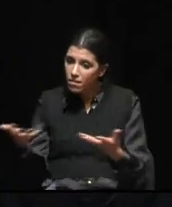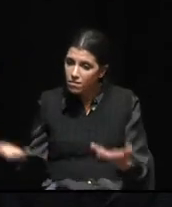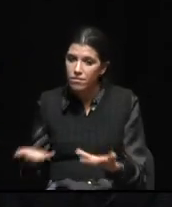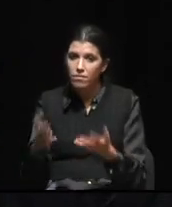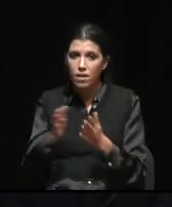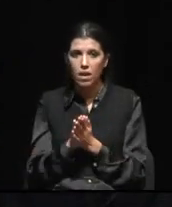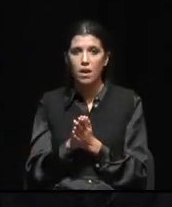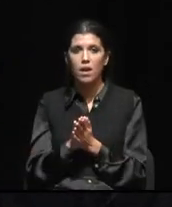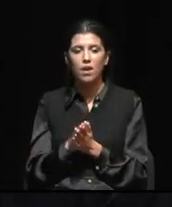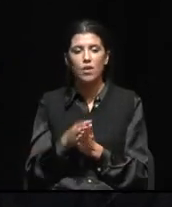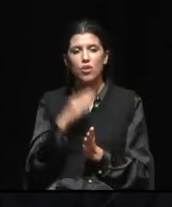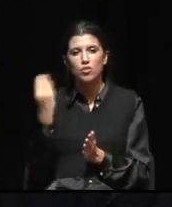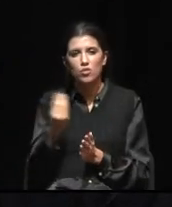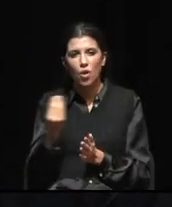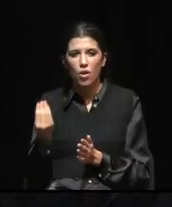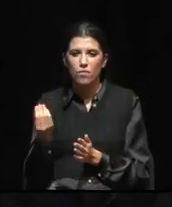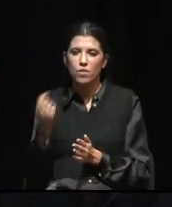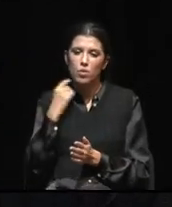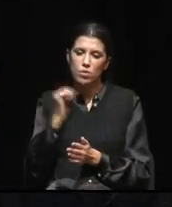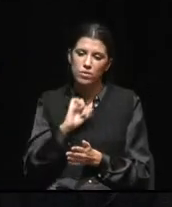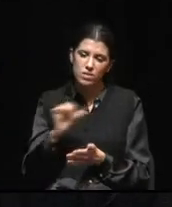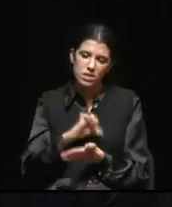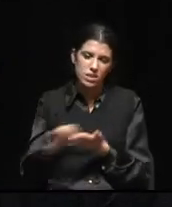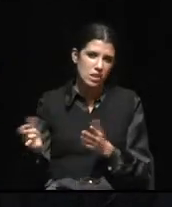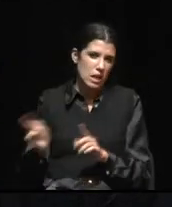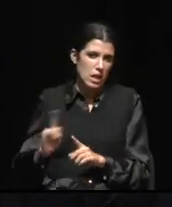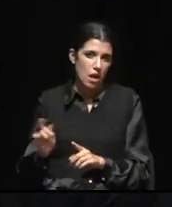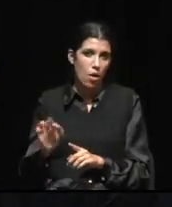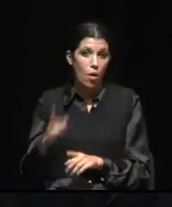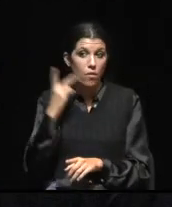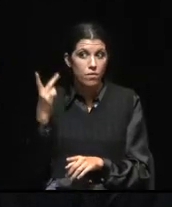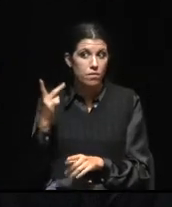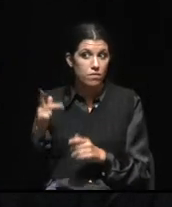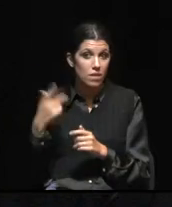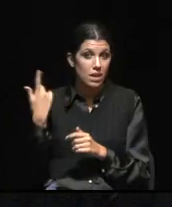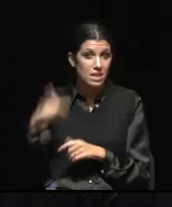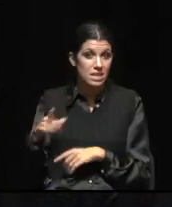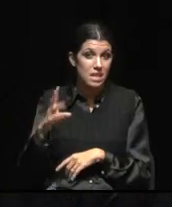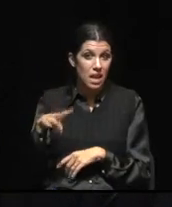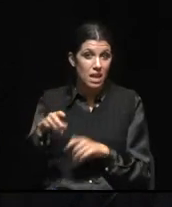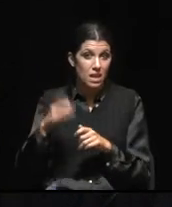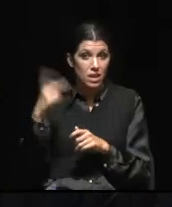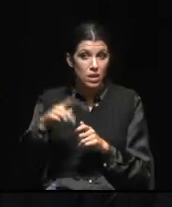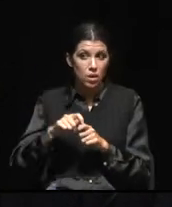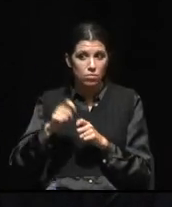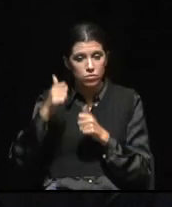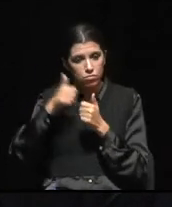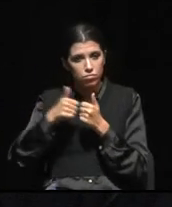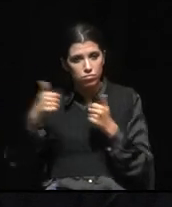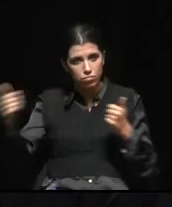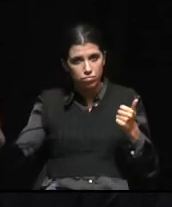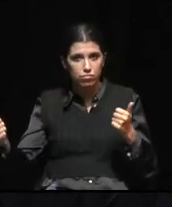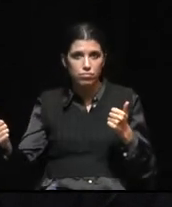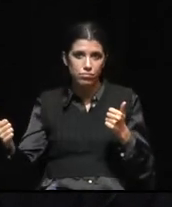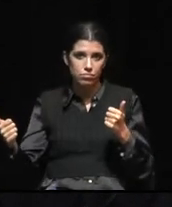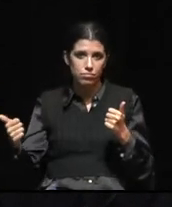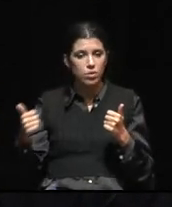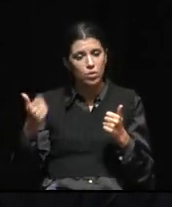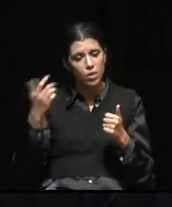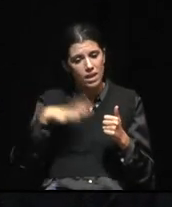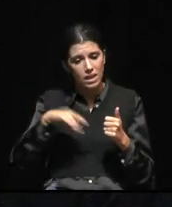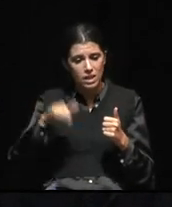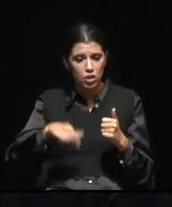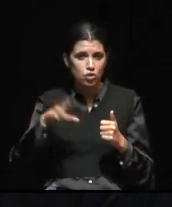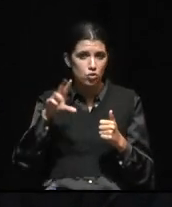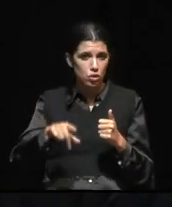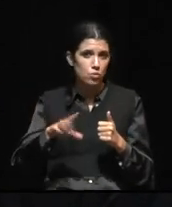continuemos a obrigar estes jovens a desistir do seu curso ou viver a dezenas ou até centenas de quilómetros da cidade que escolheram para seguir os seus sonhos e